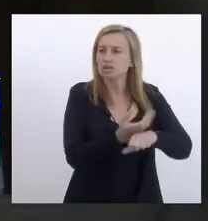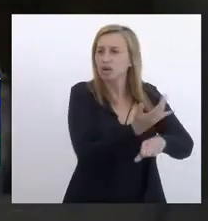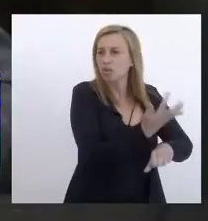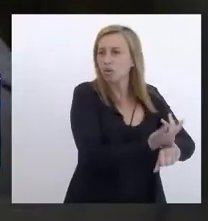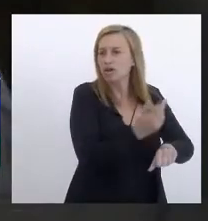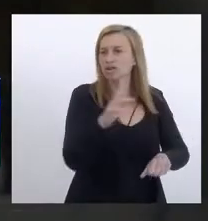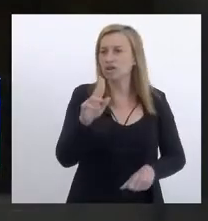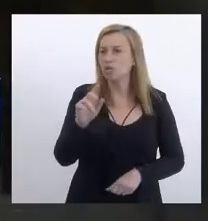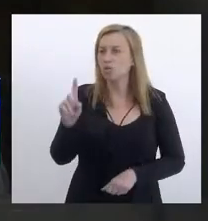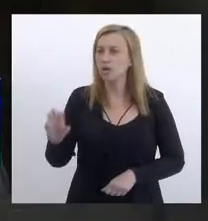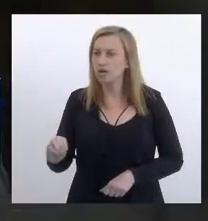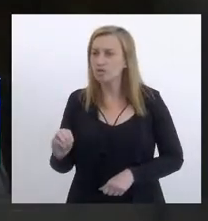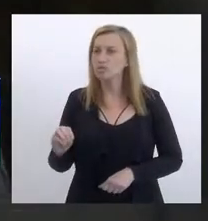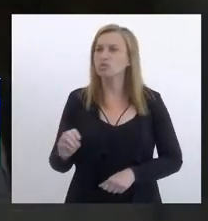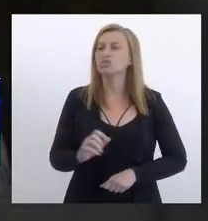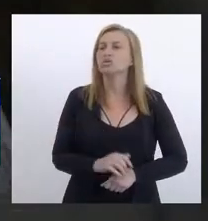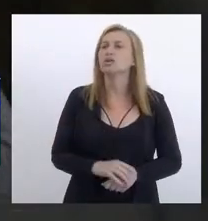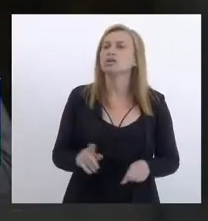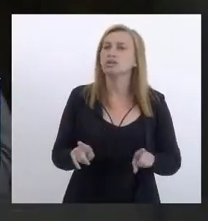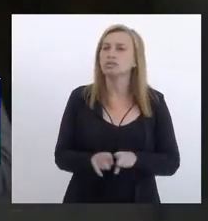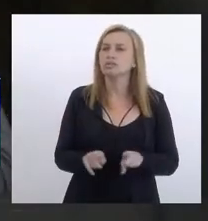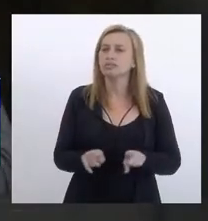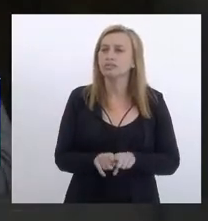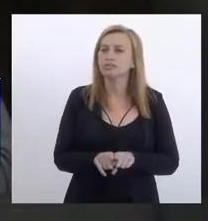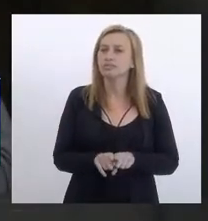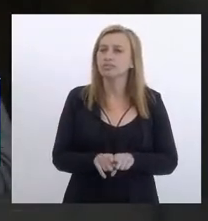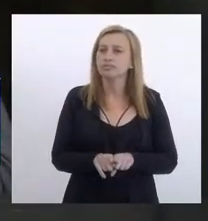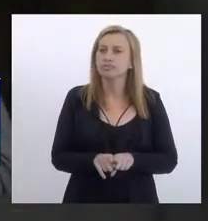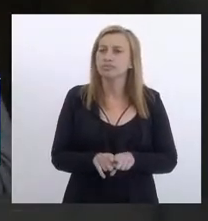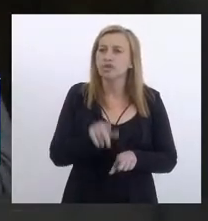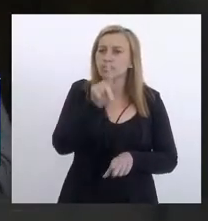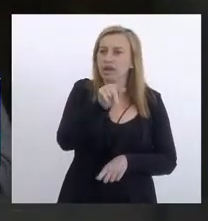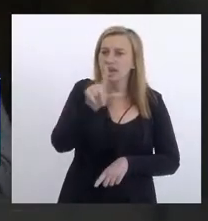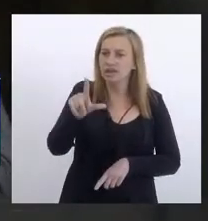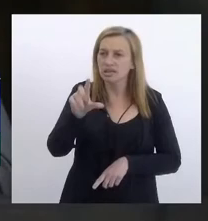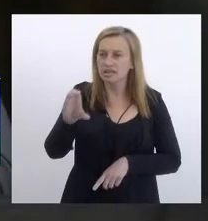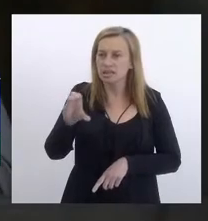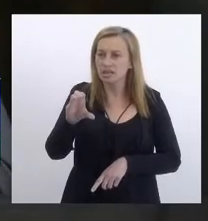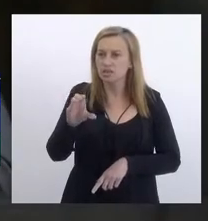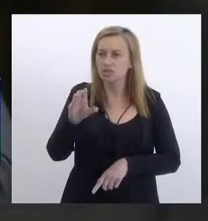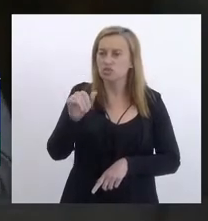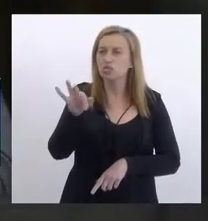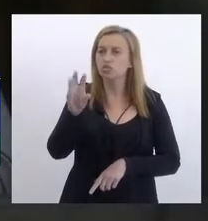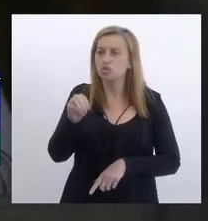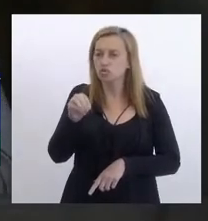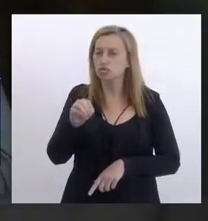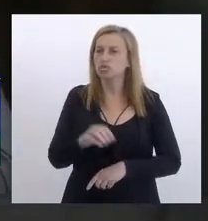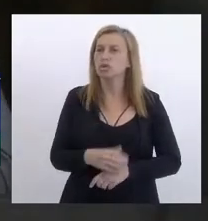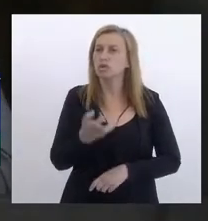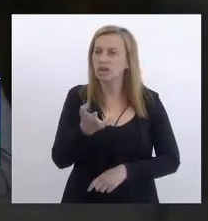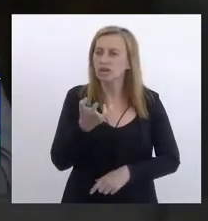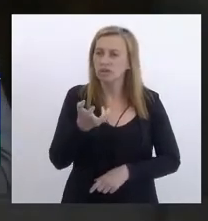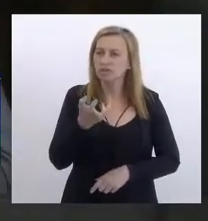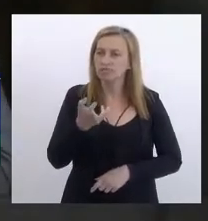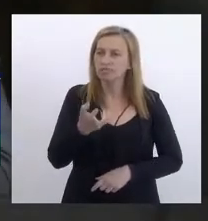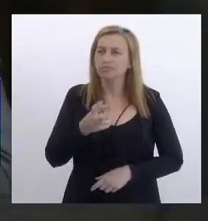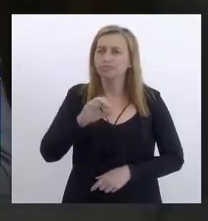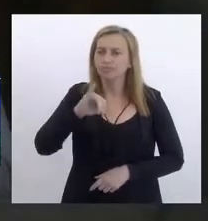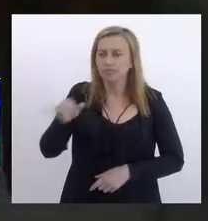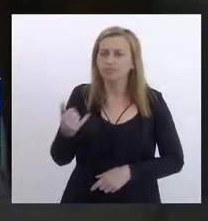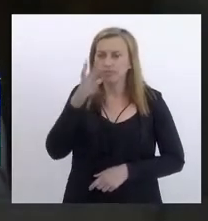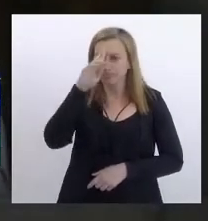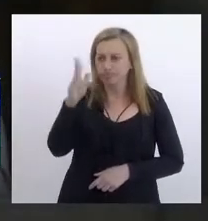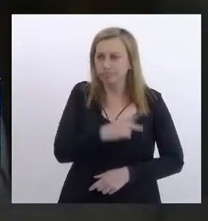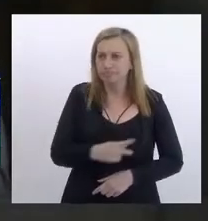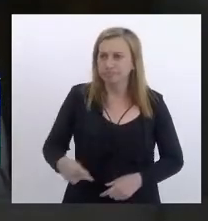regime. E o PLC do fundo. E eu quero aproveitar. Aproveitar, senhor presidente.